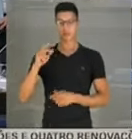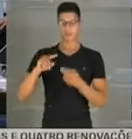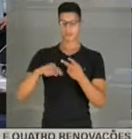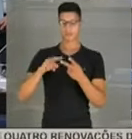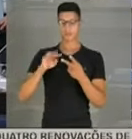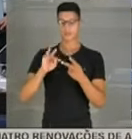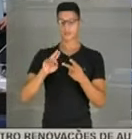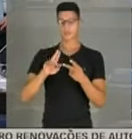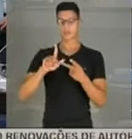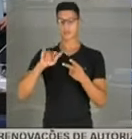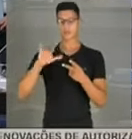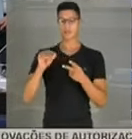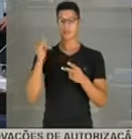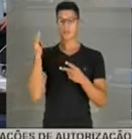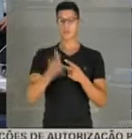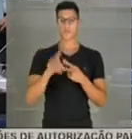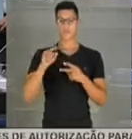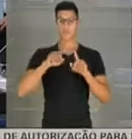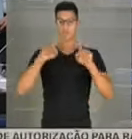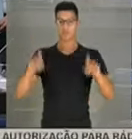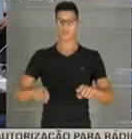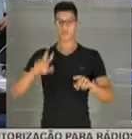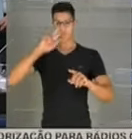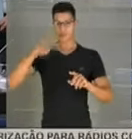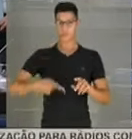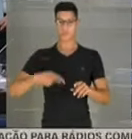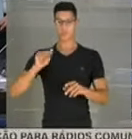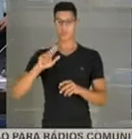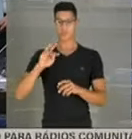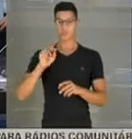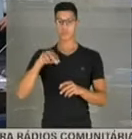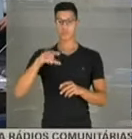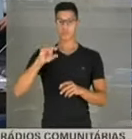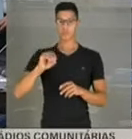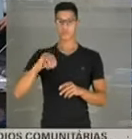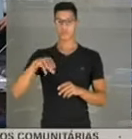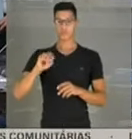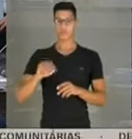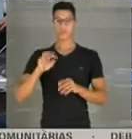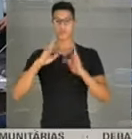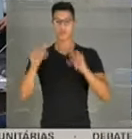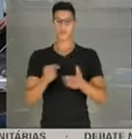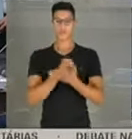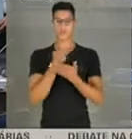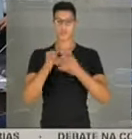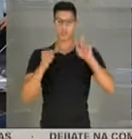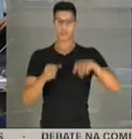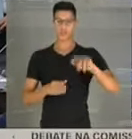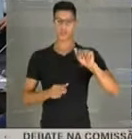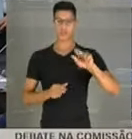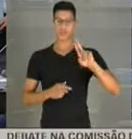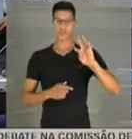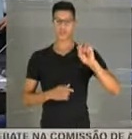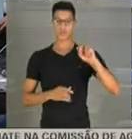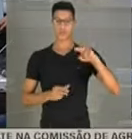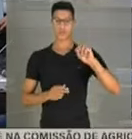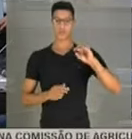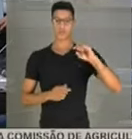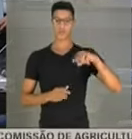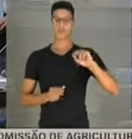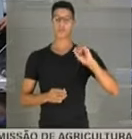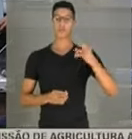Silveira informaram à CPI que eram funcionários autônomos. Todos os funcionários que o senhor contrata são autônomos ou tem CLT?